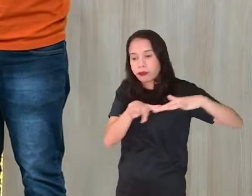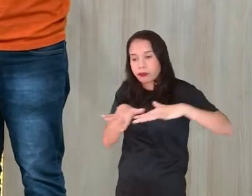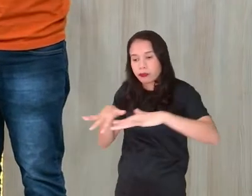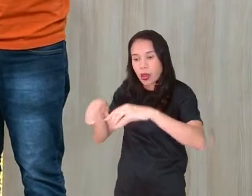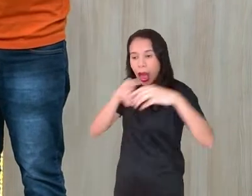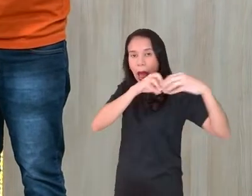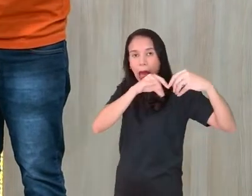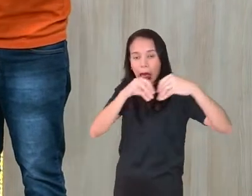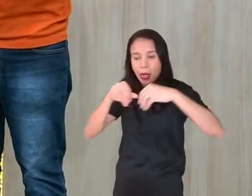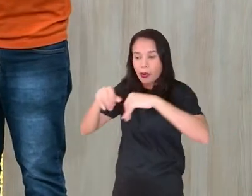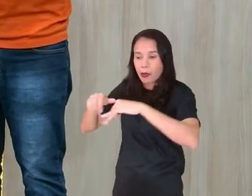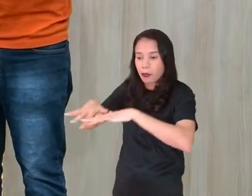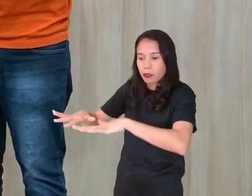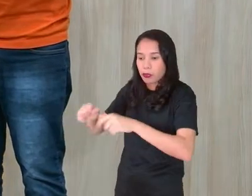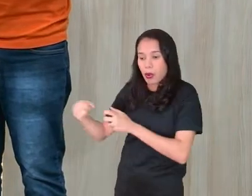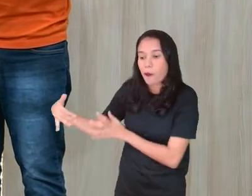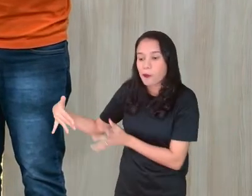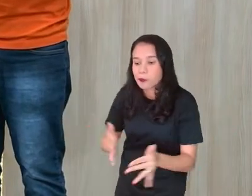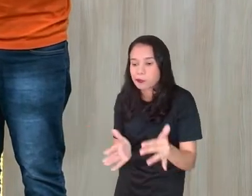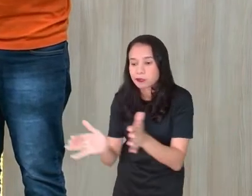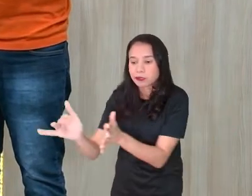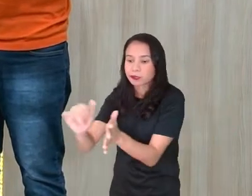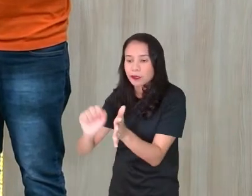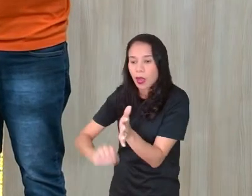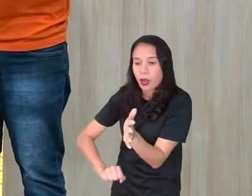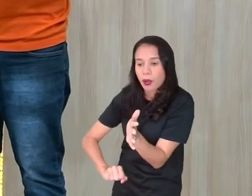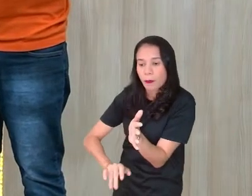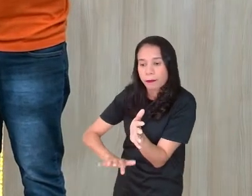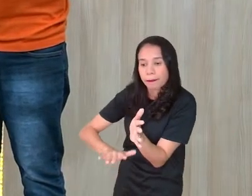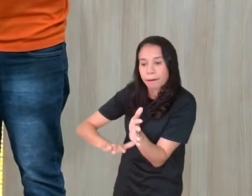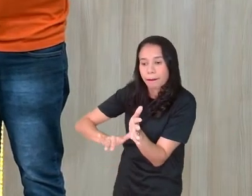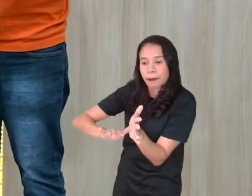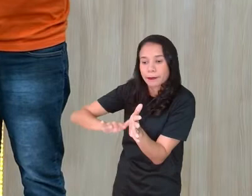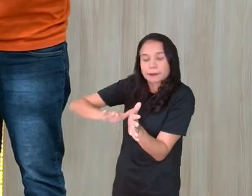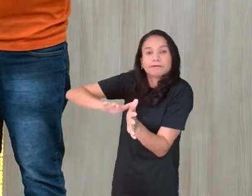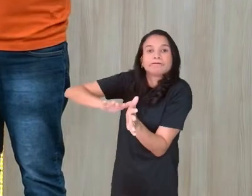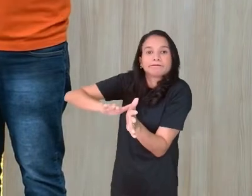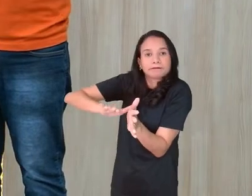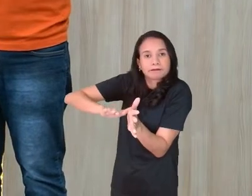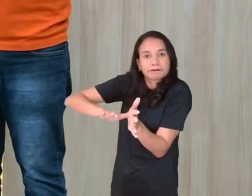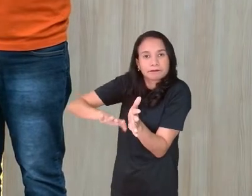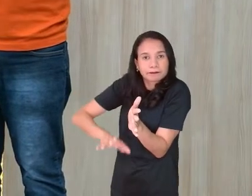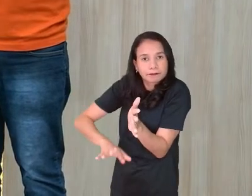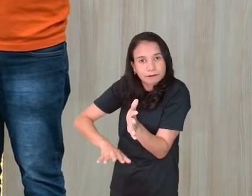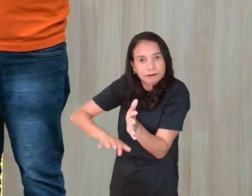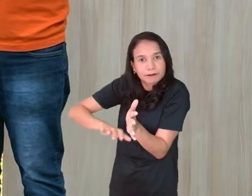para o rio e vai ali, ó, vai ali, como é que se diz, vai